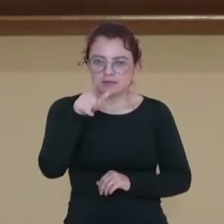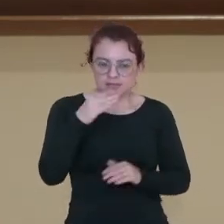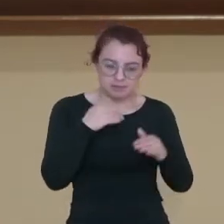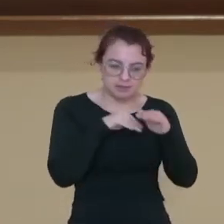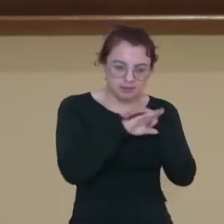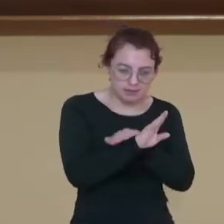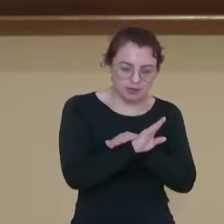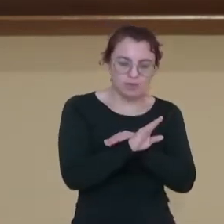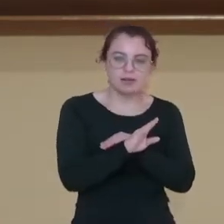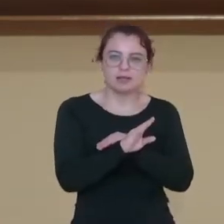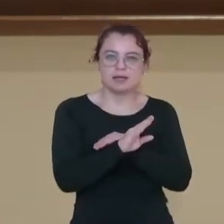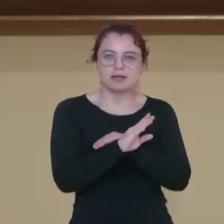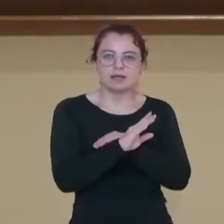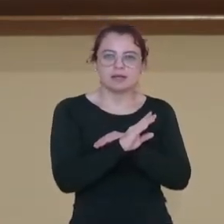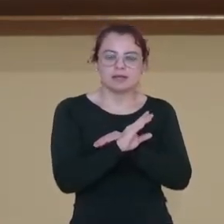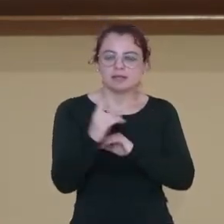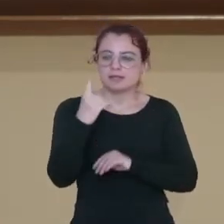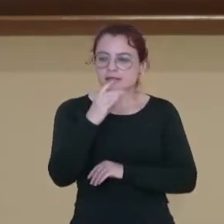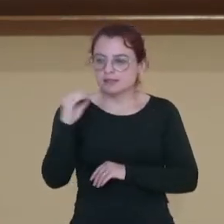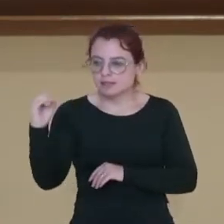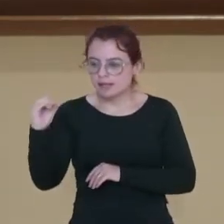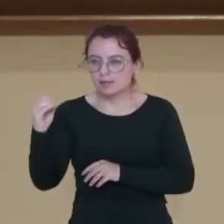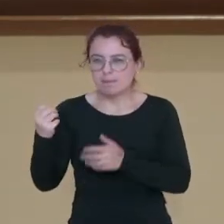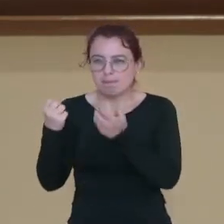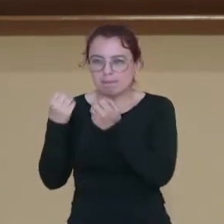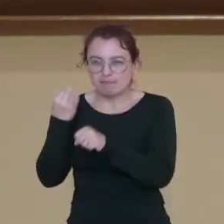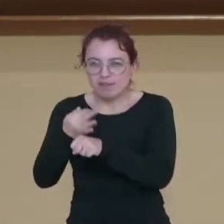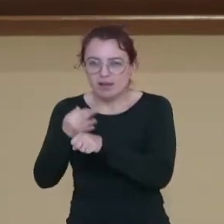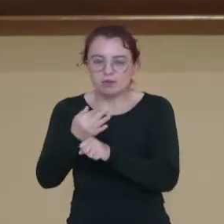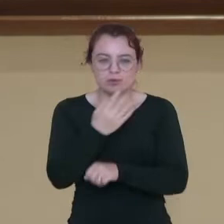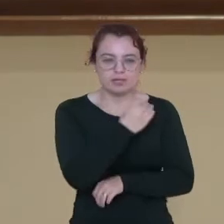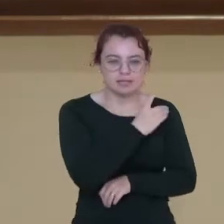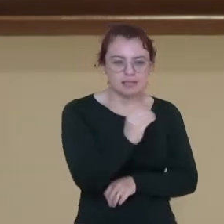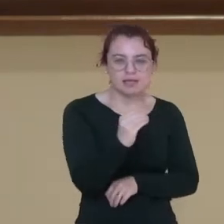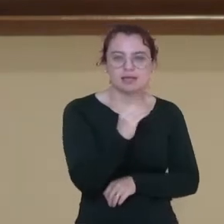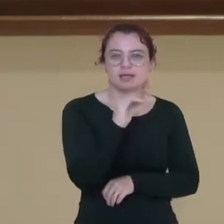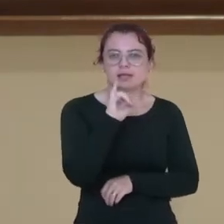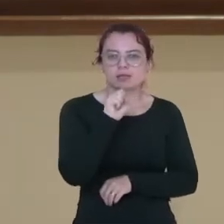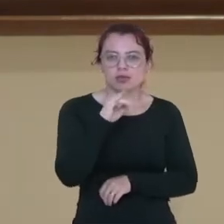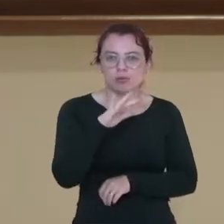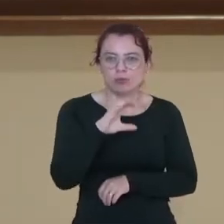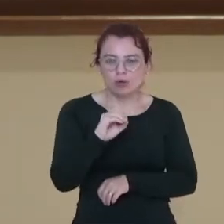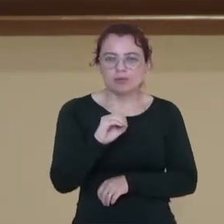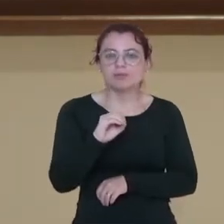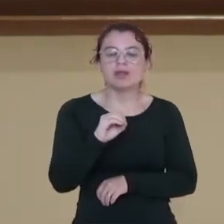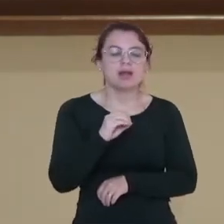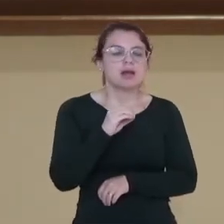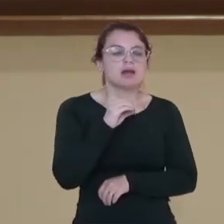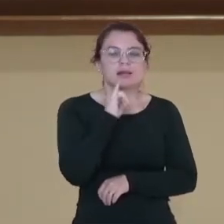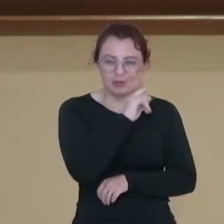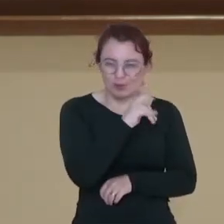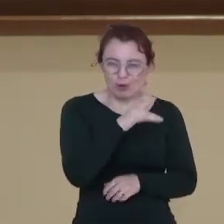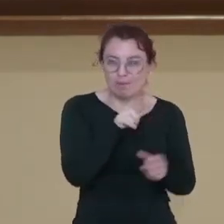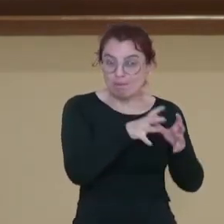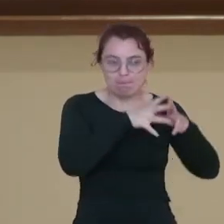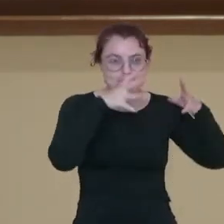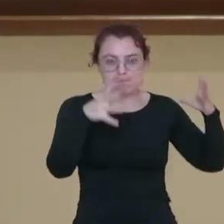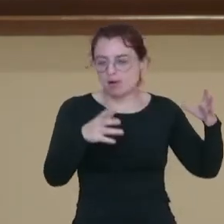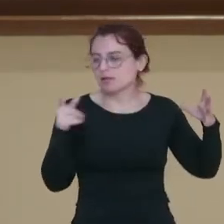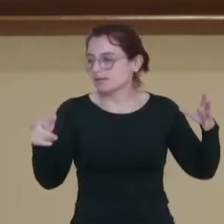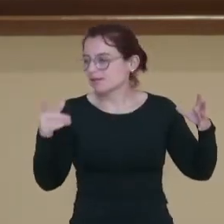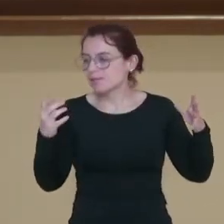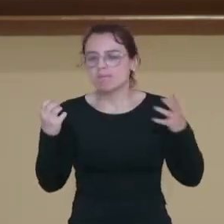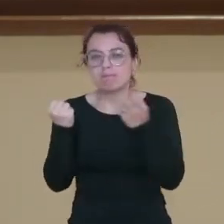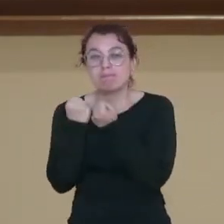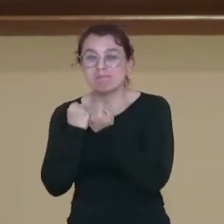e 100 kg de isopor, obviamente você vai pegar um espaço menor para o chumbo, porque mesmo 100 kg de